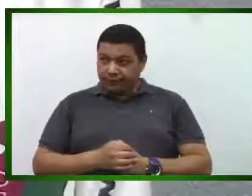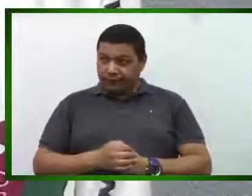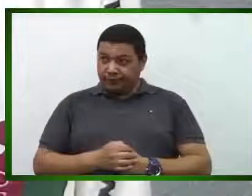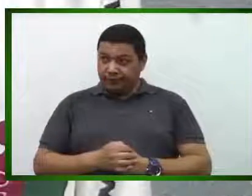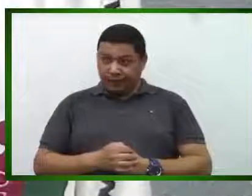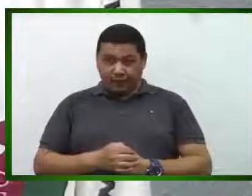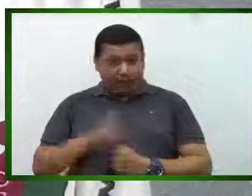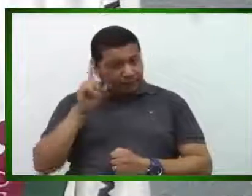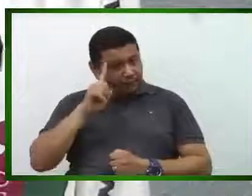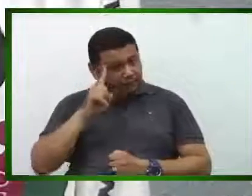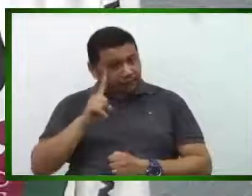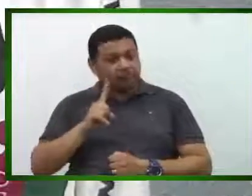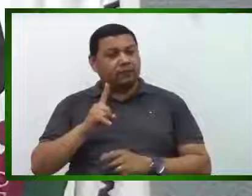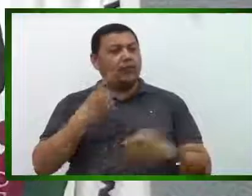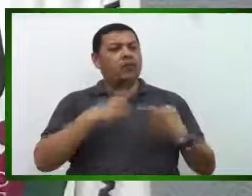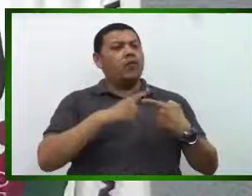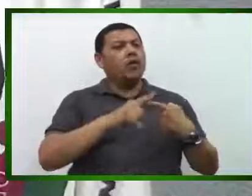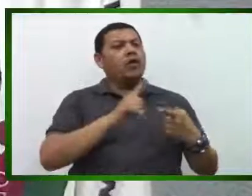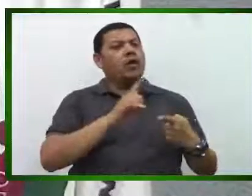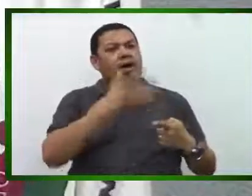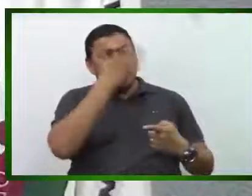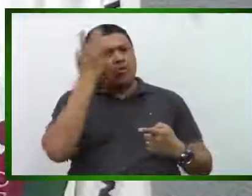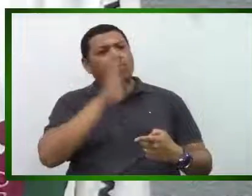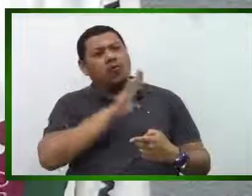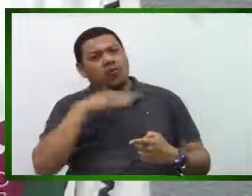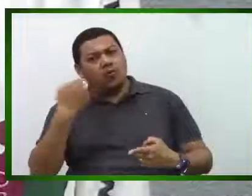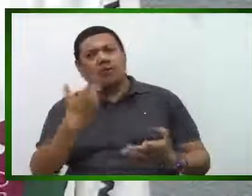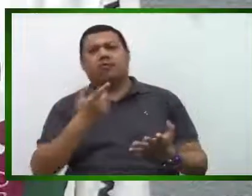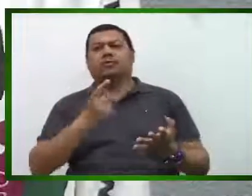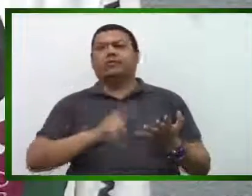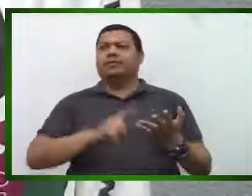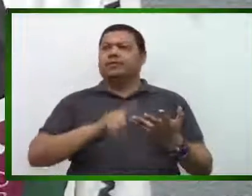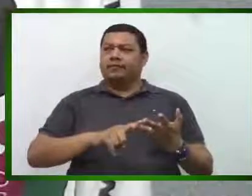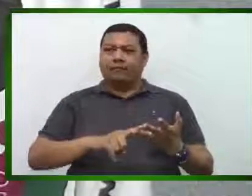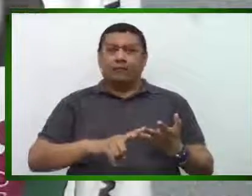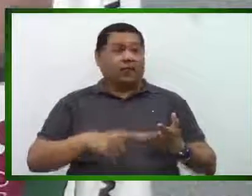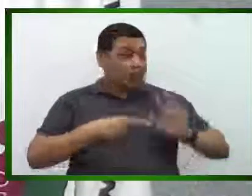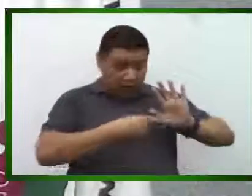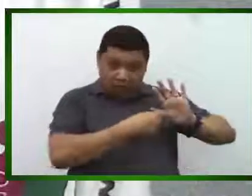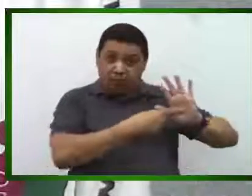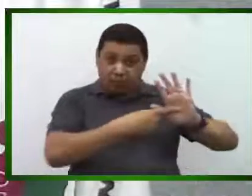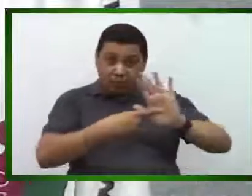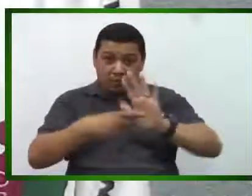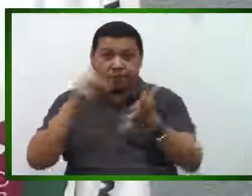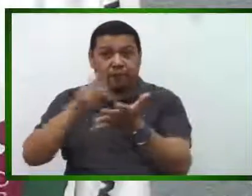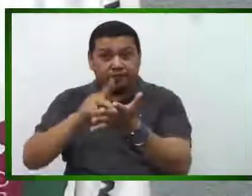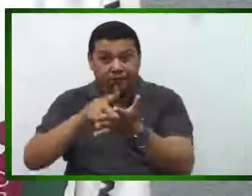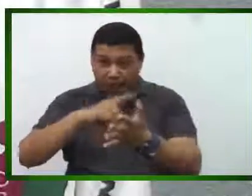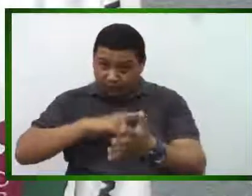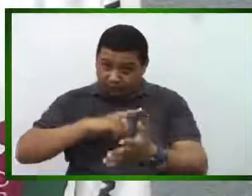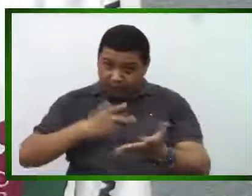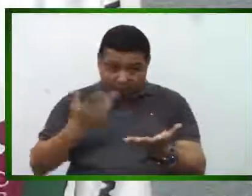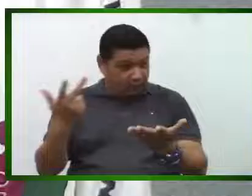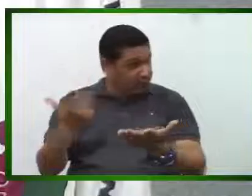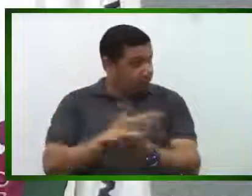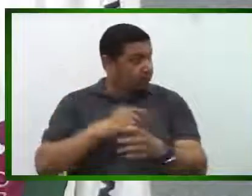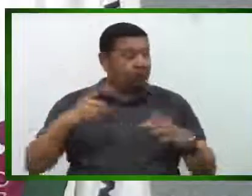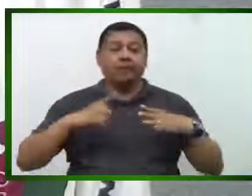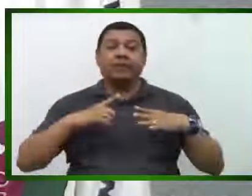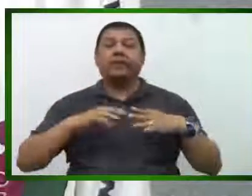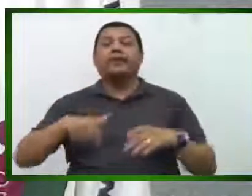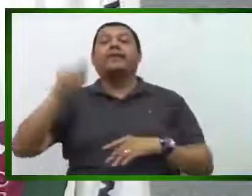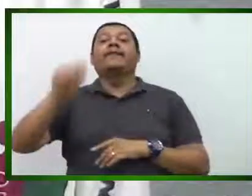das pessoas, o debate em tribuna, trazendo a realidade que está acontecendo no município, é